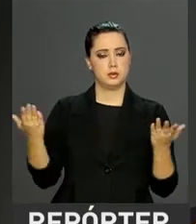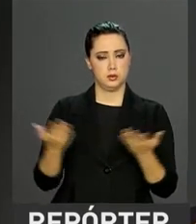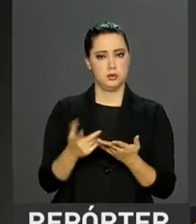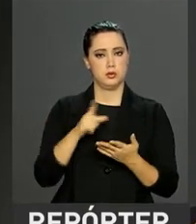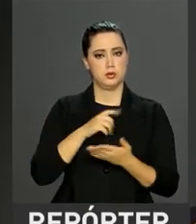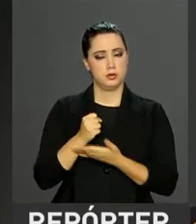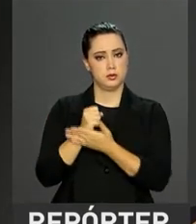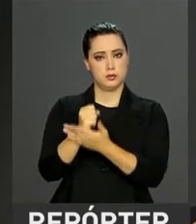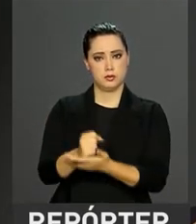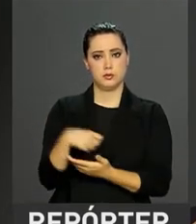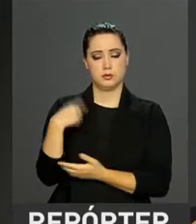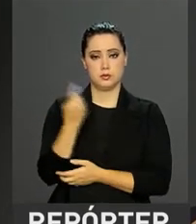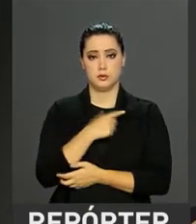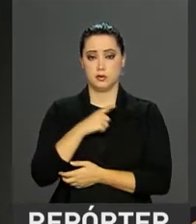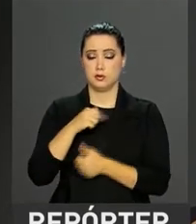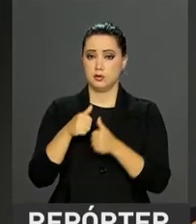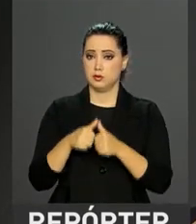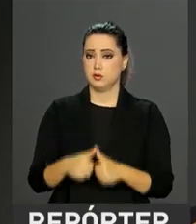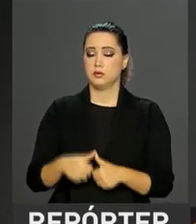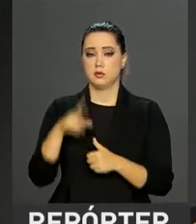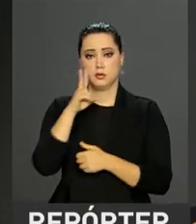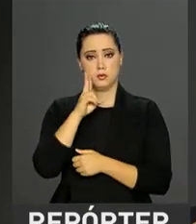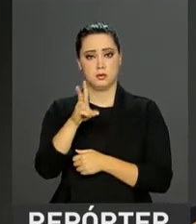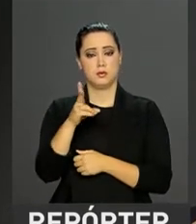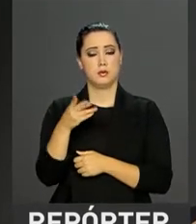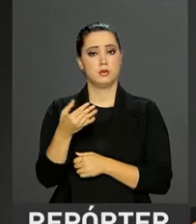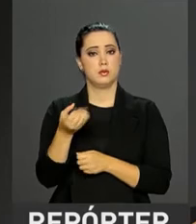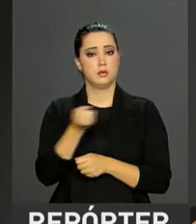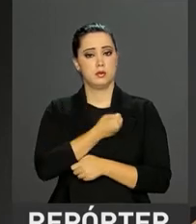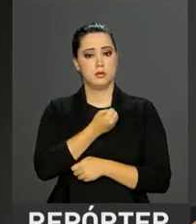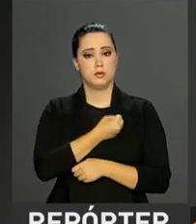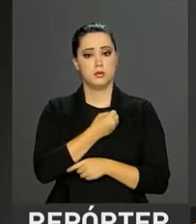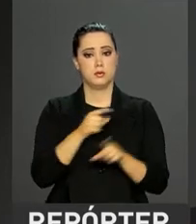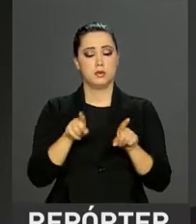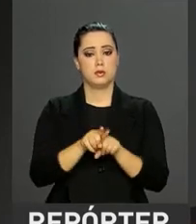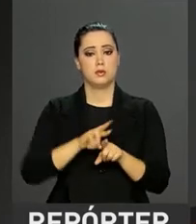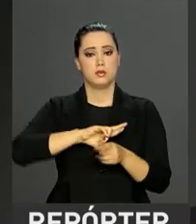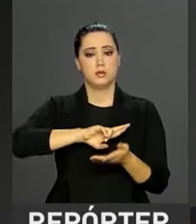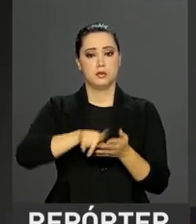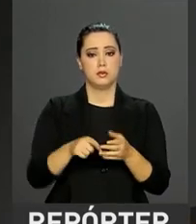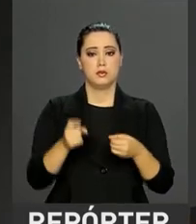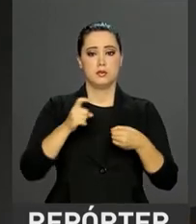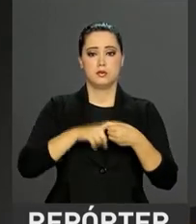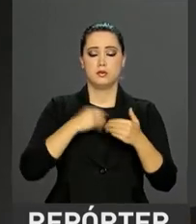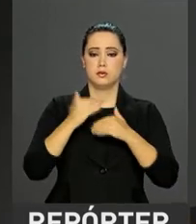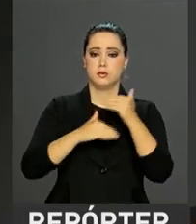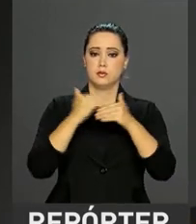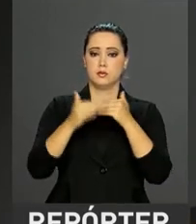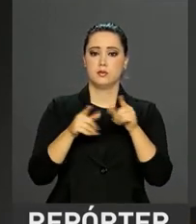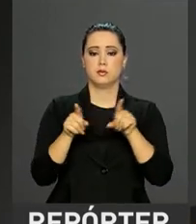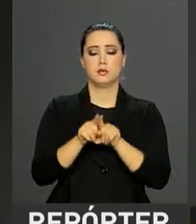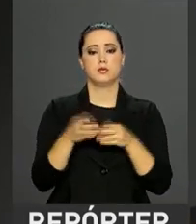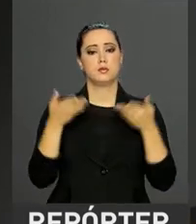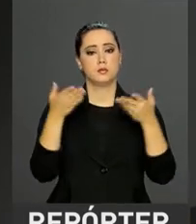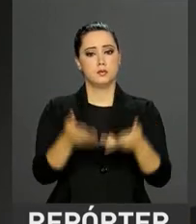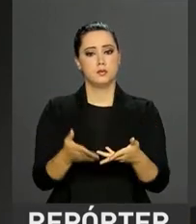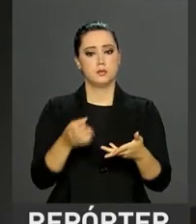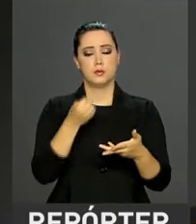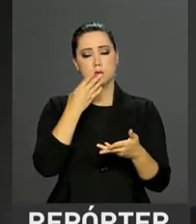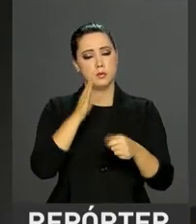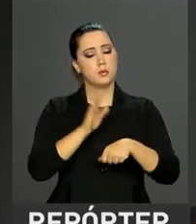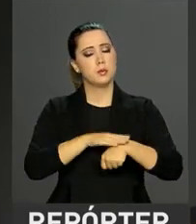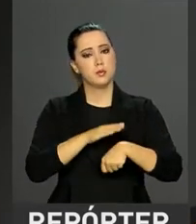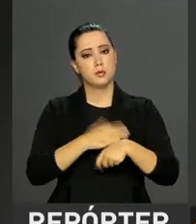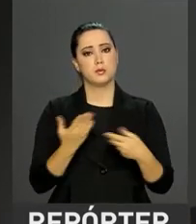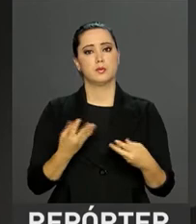como nós estamos observando agora alguns indicadores de retomada do crescimento econômico esse evento vem num bom momento